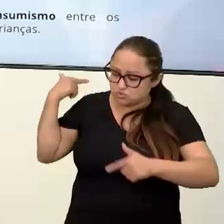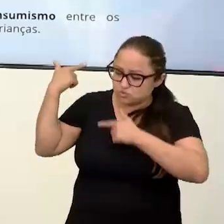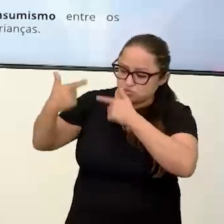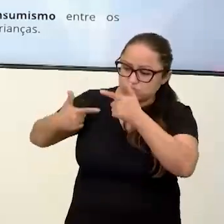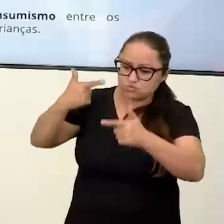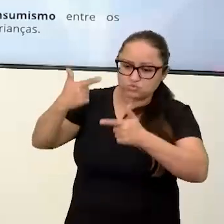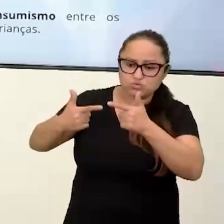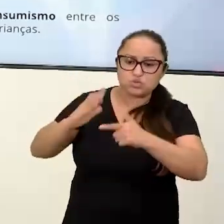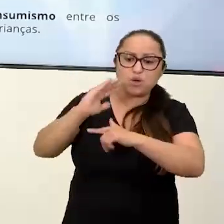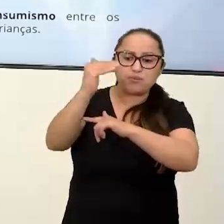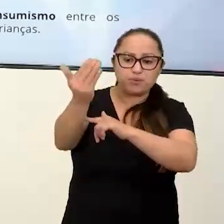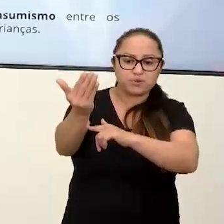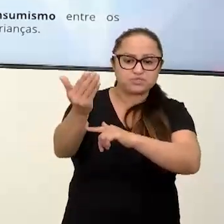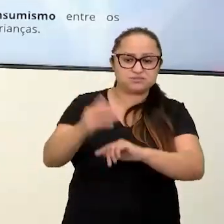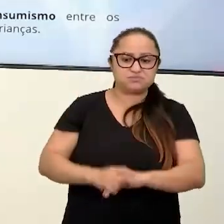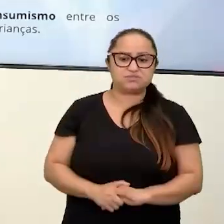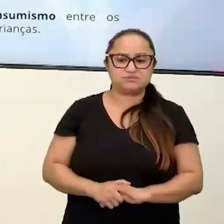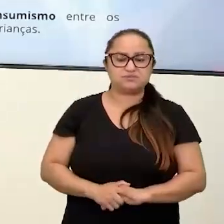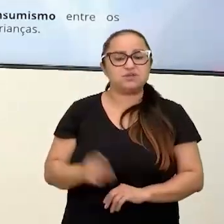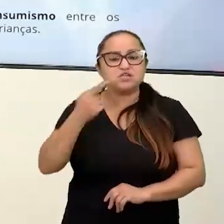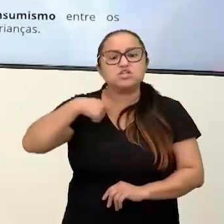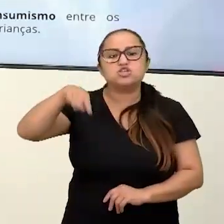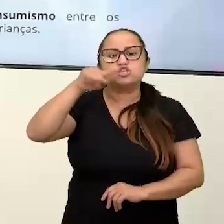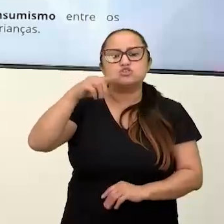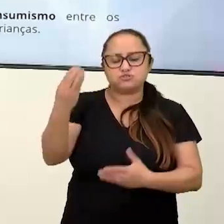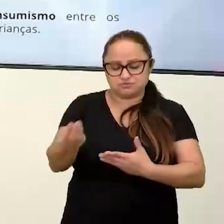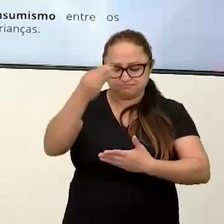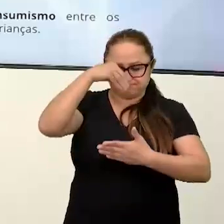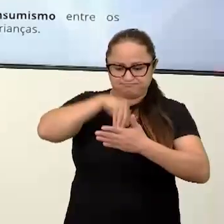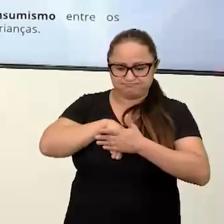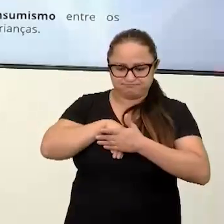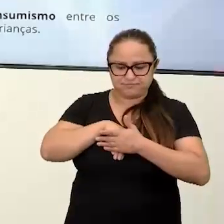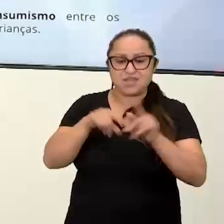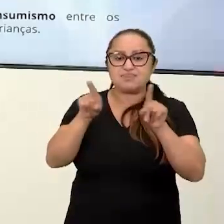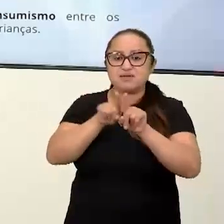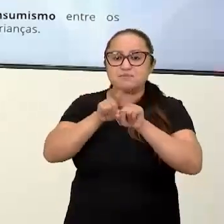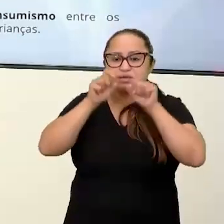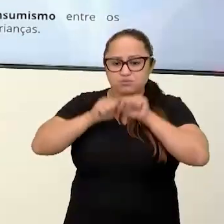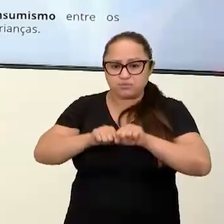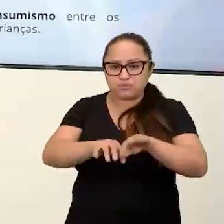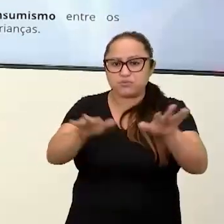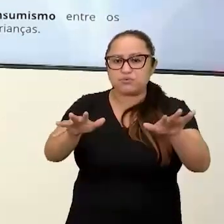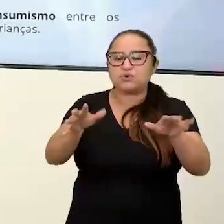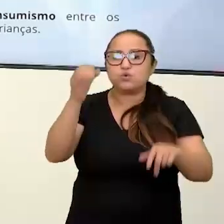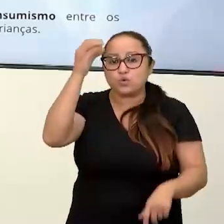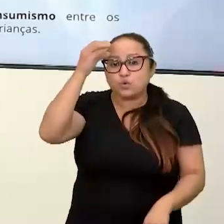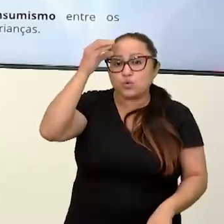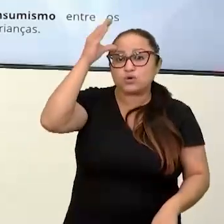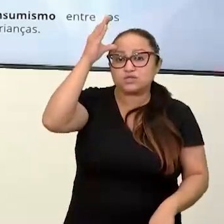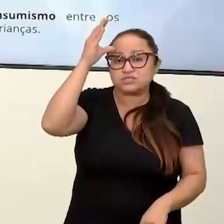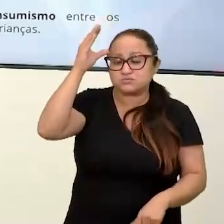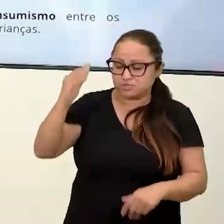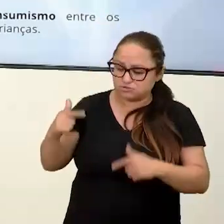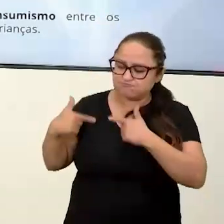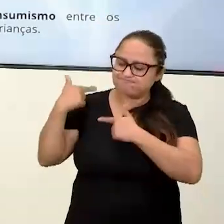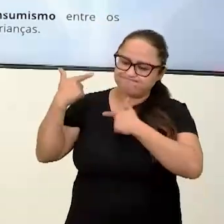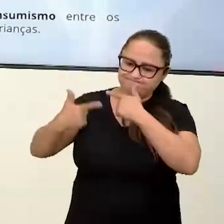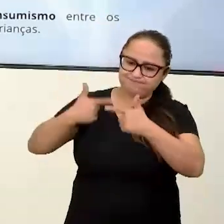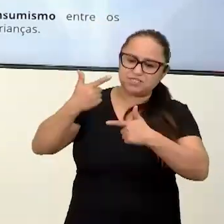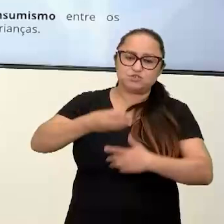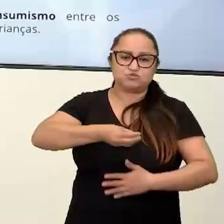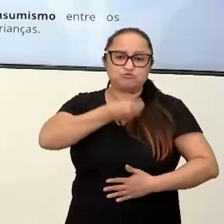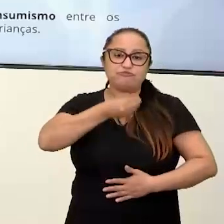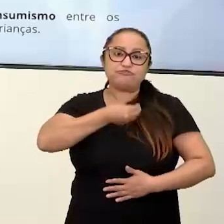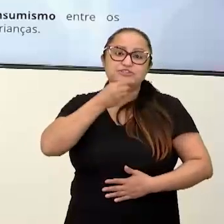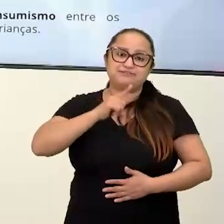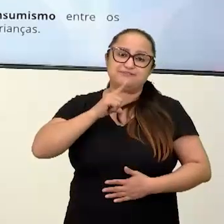seguintes, como nós colocamos, né? E nós internalizamos e transmitimos esses conhecimentos ao longo, né, da nossa